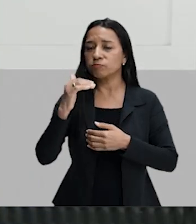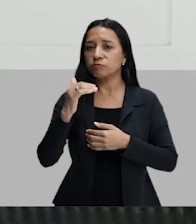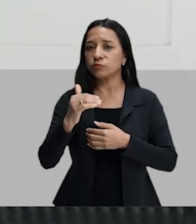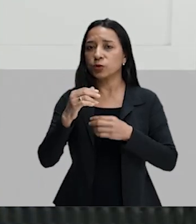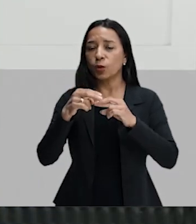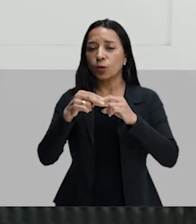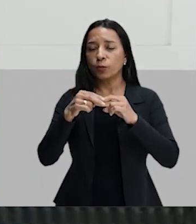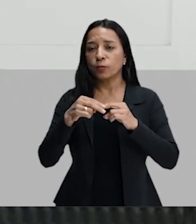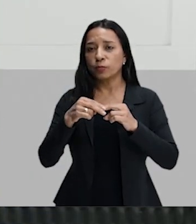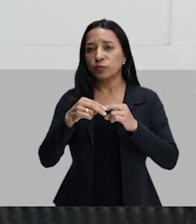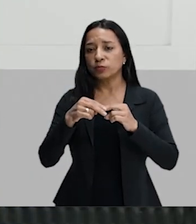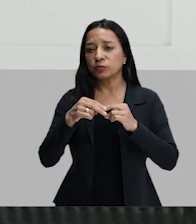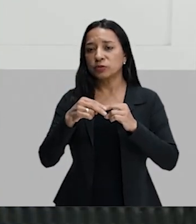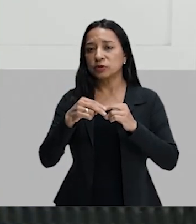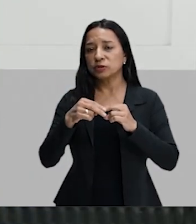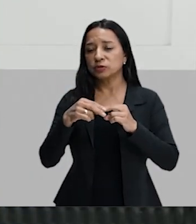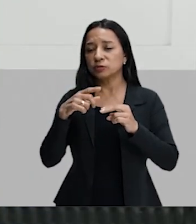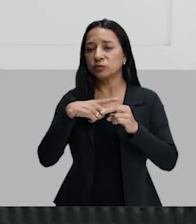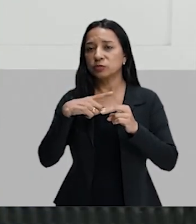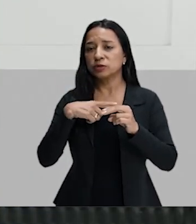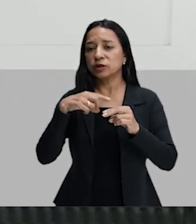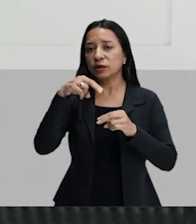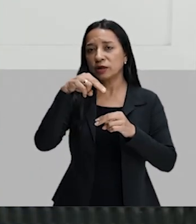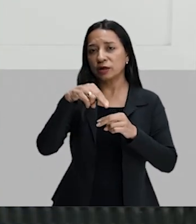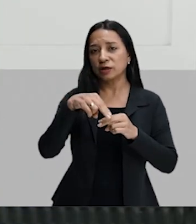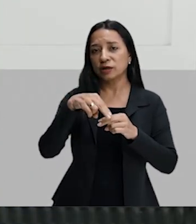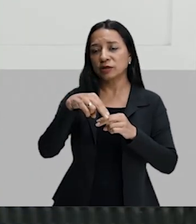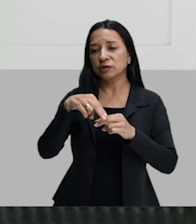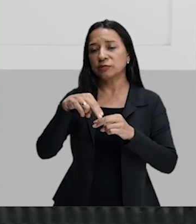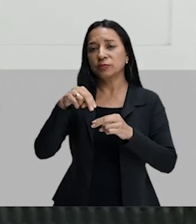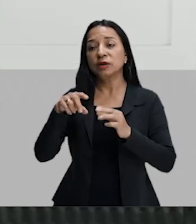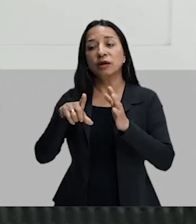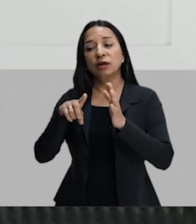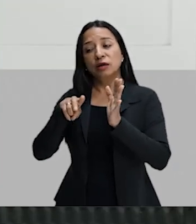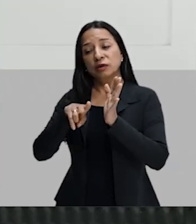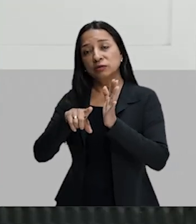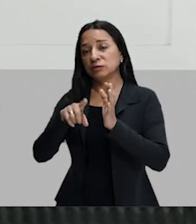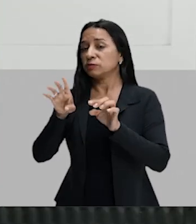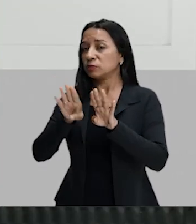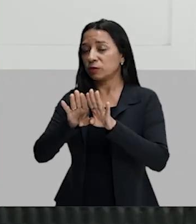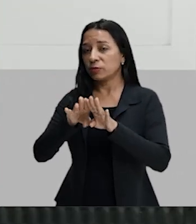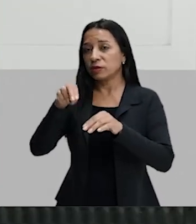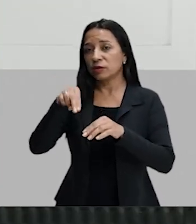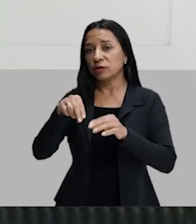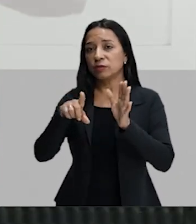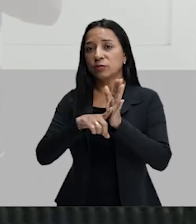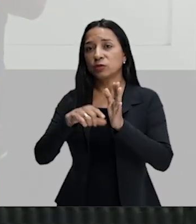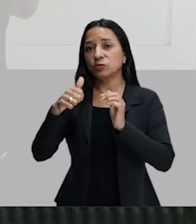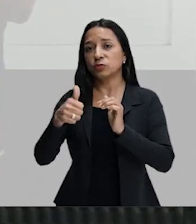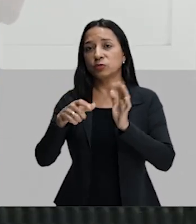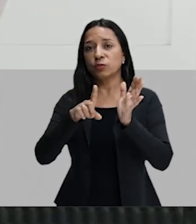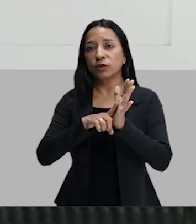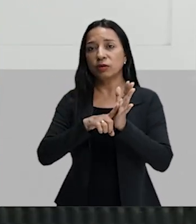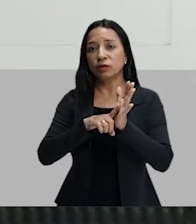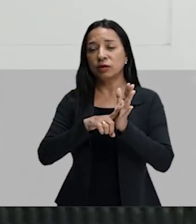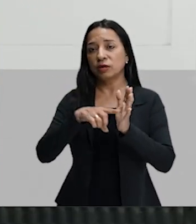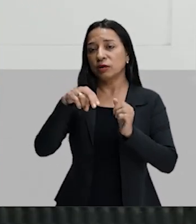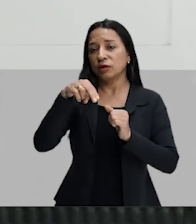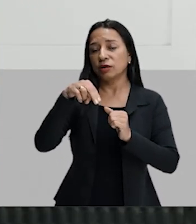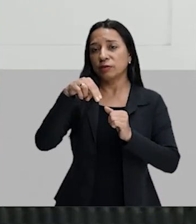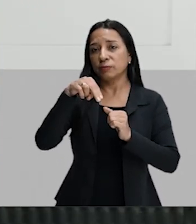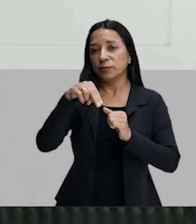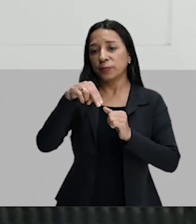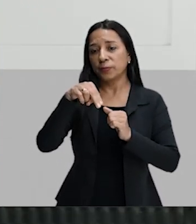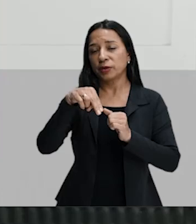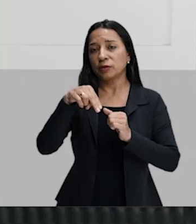coloca aqui n menos 1, aqui n menos 2. Quer dizer, o expoente da variável, quando você coloca o polinômio na